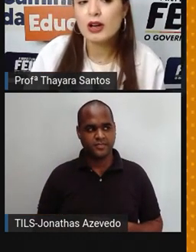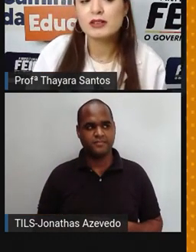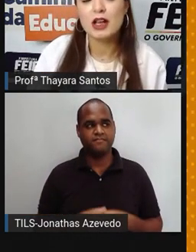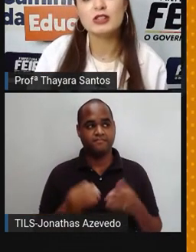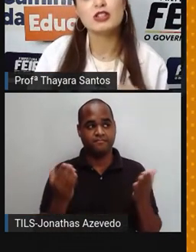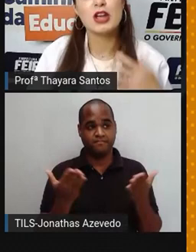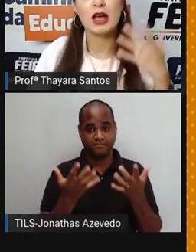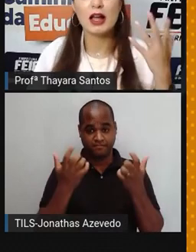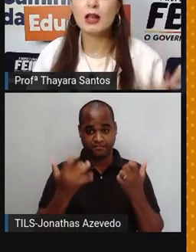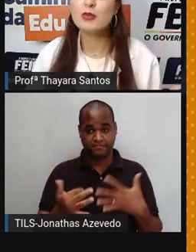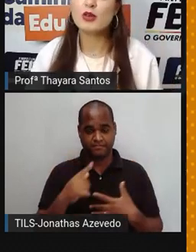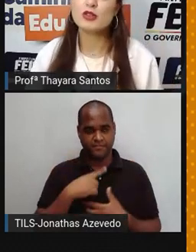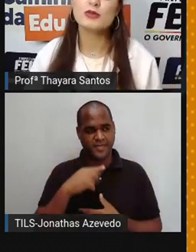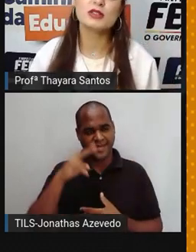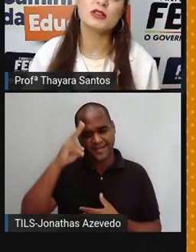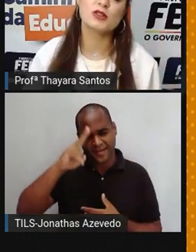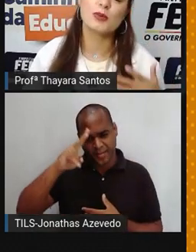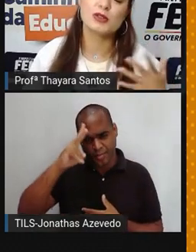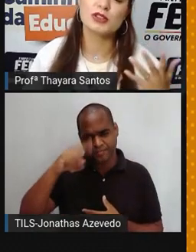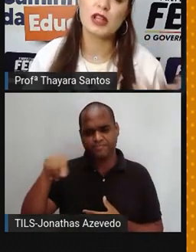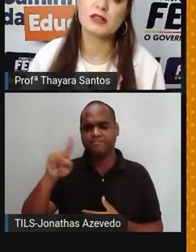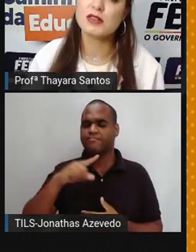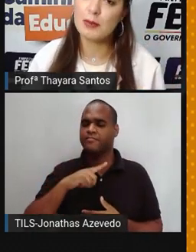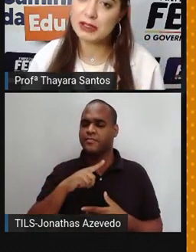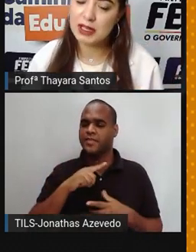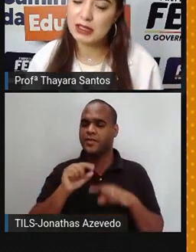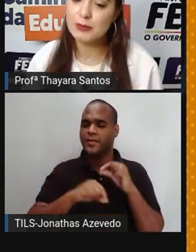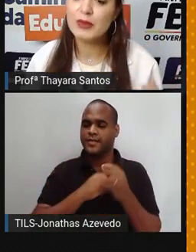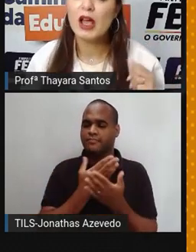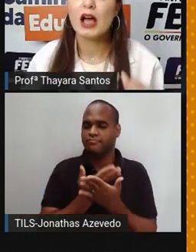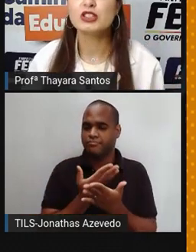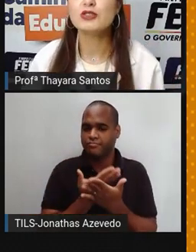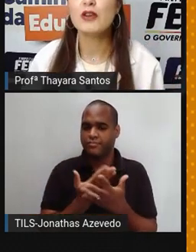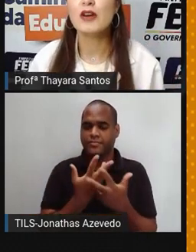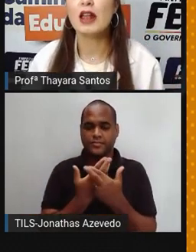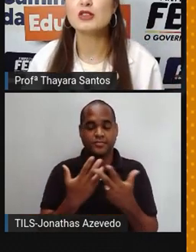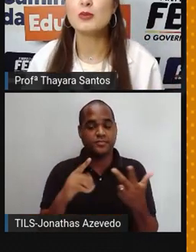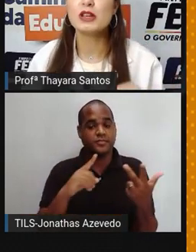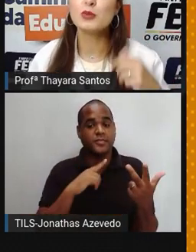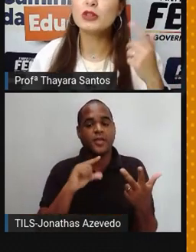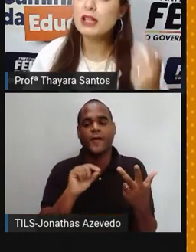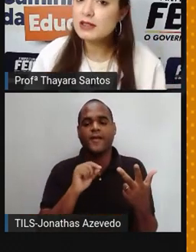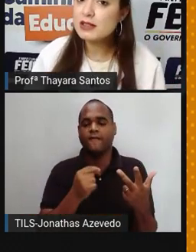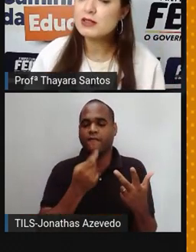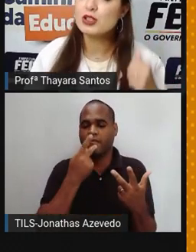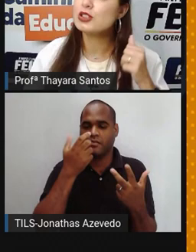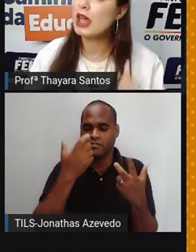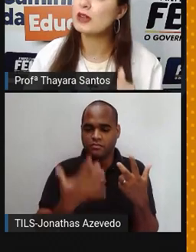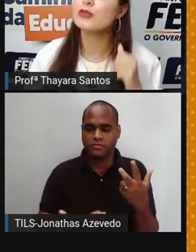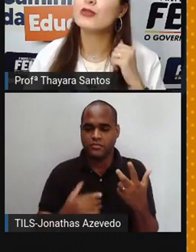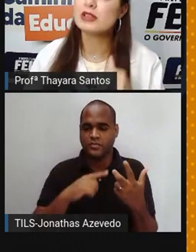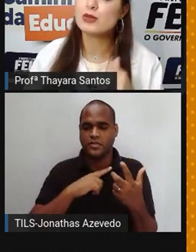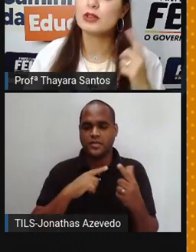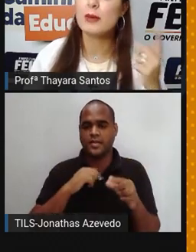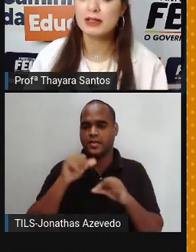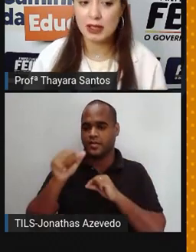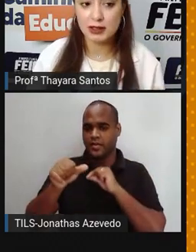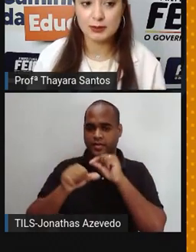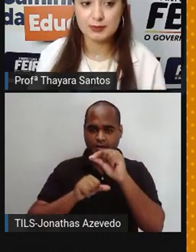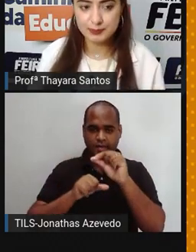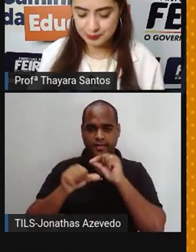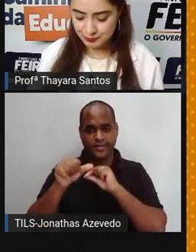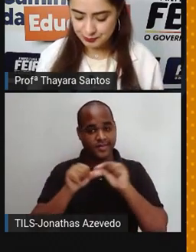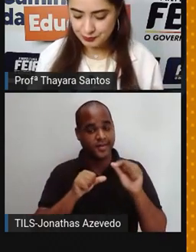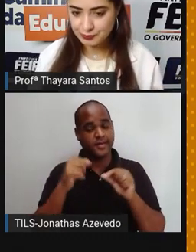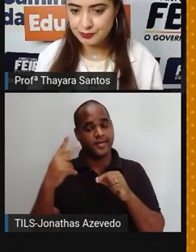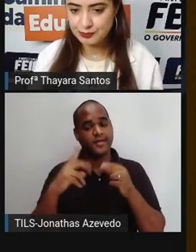agora que a gente já relembrou seu sobre os estados da matéria a gente vai falar sobre as mudanças de estado físico da